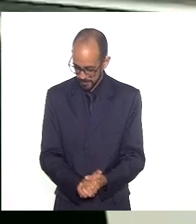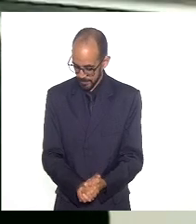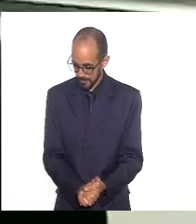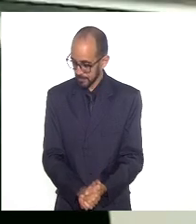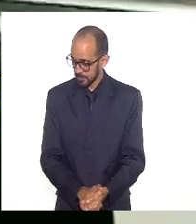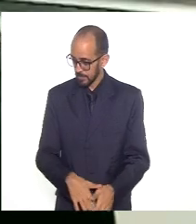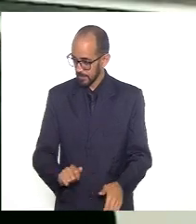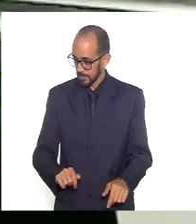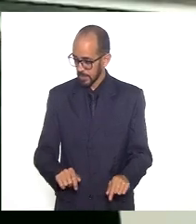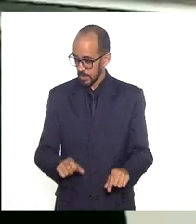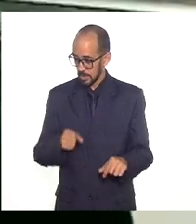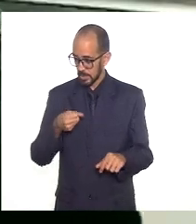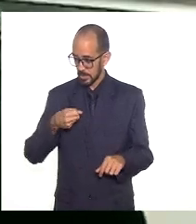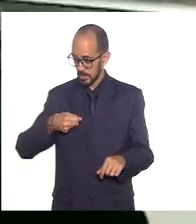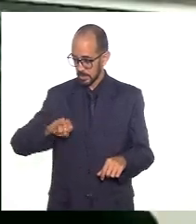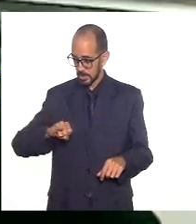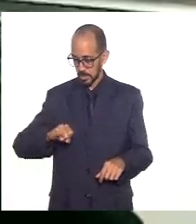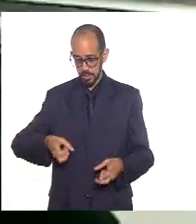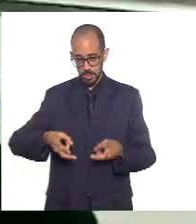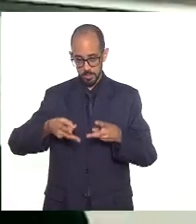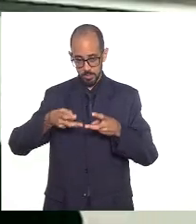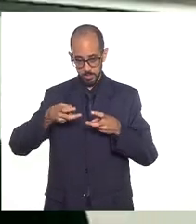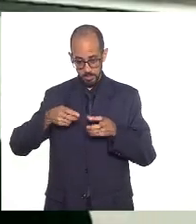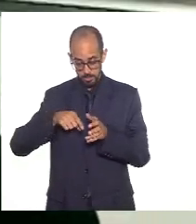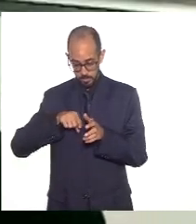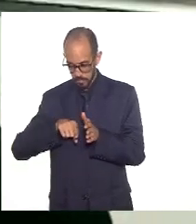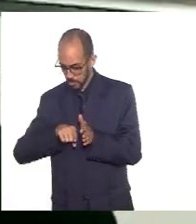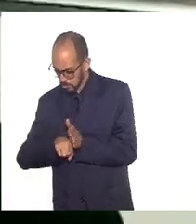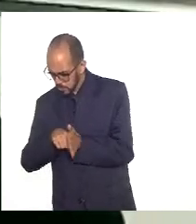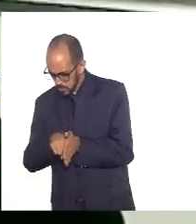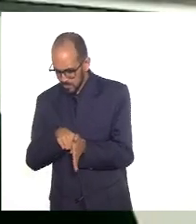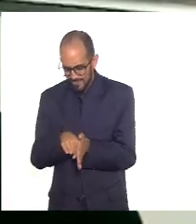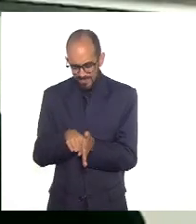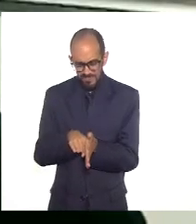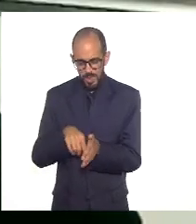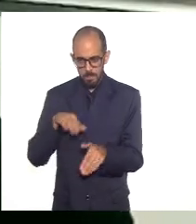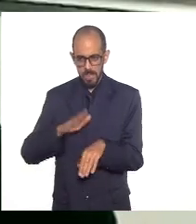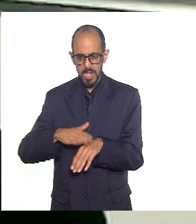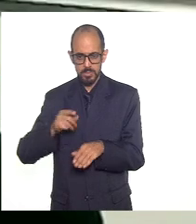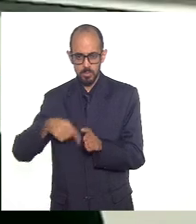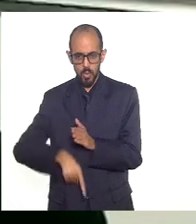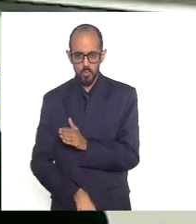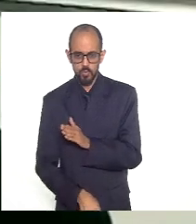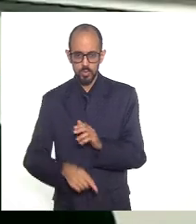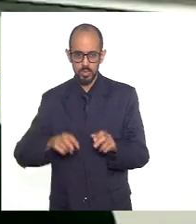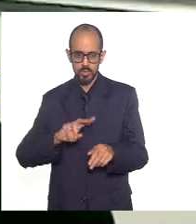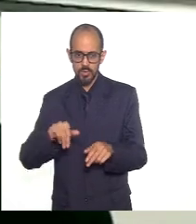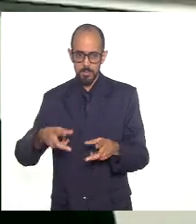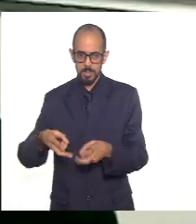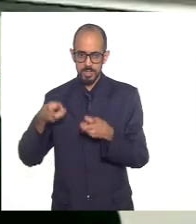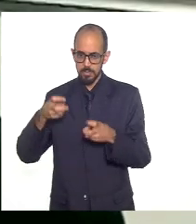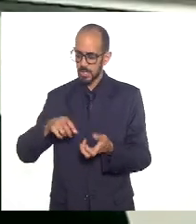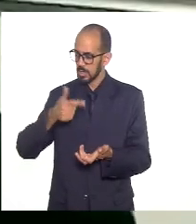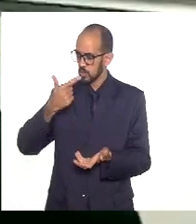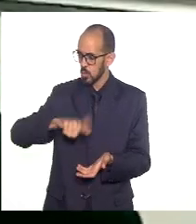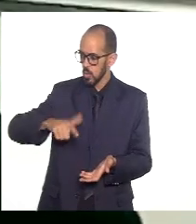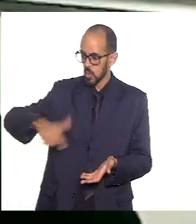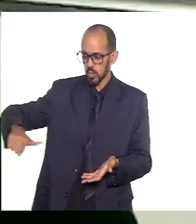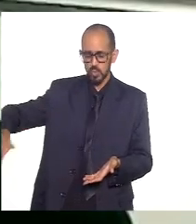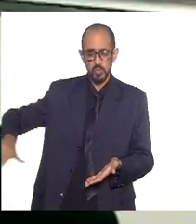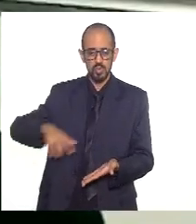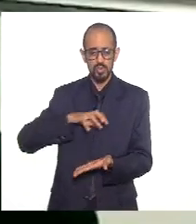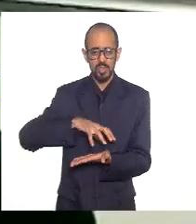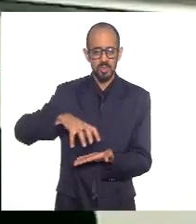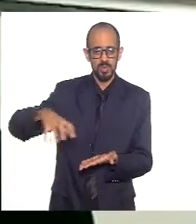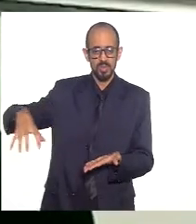E se a gente for num exame mais apurado, vai ver que também está acontecendo em muitas e muitas outras